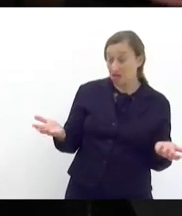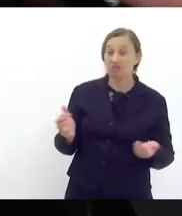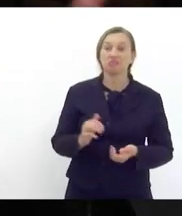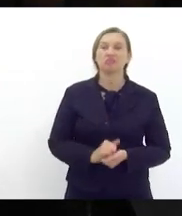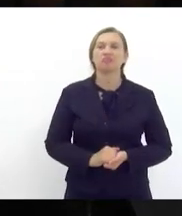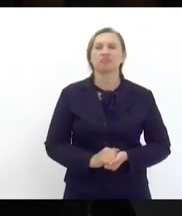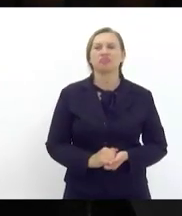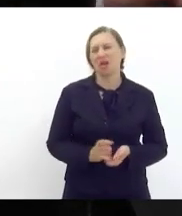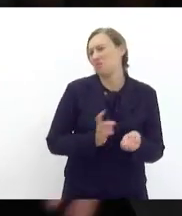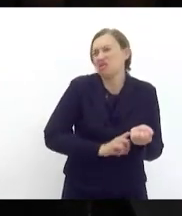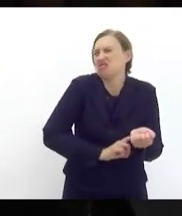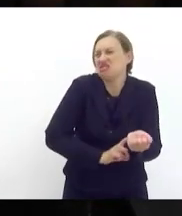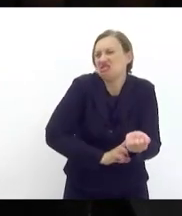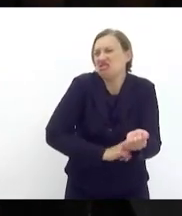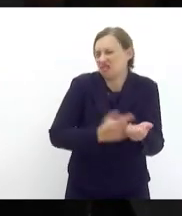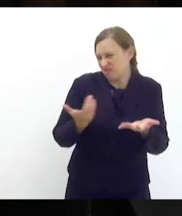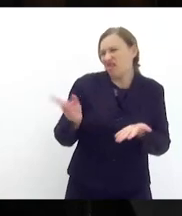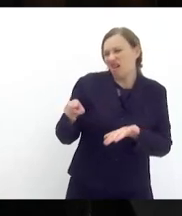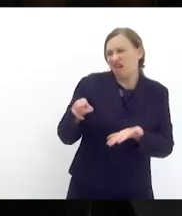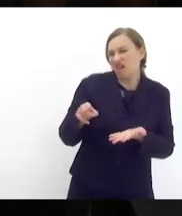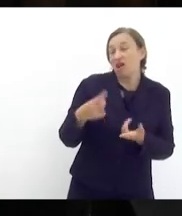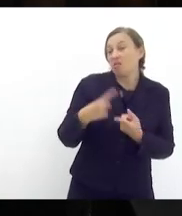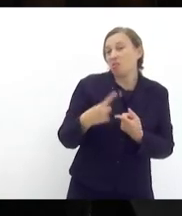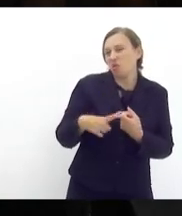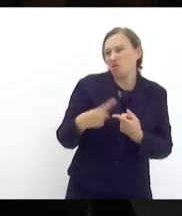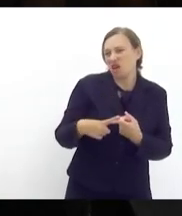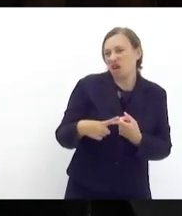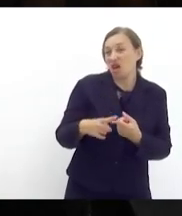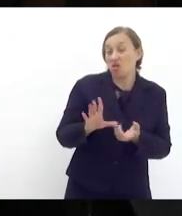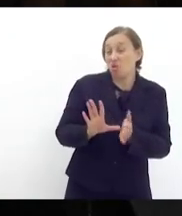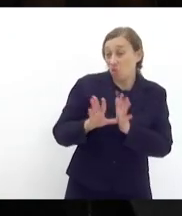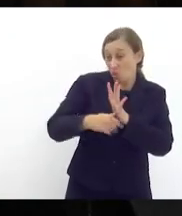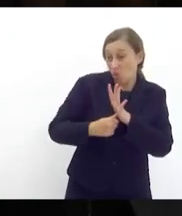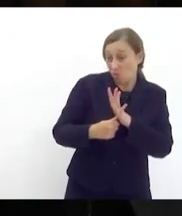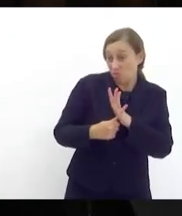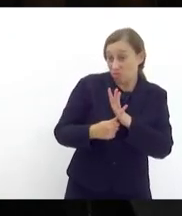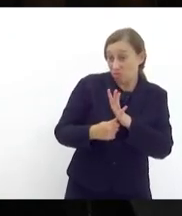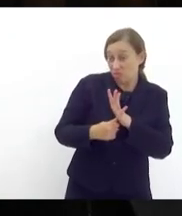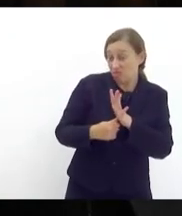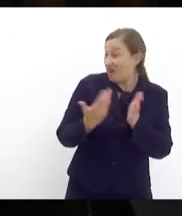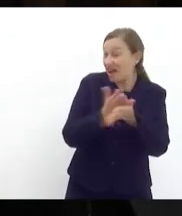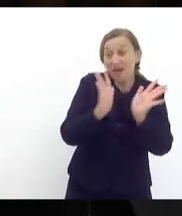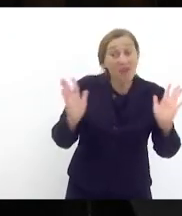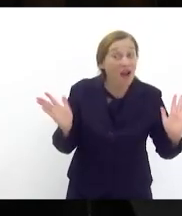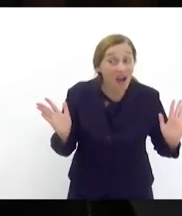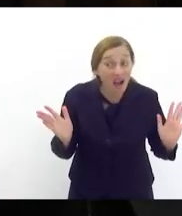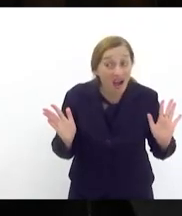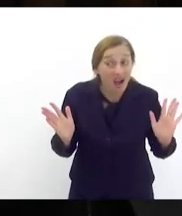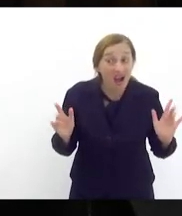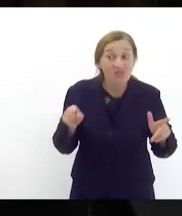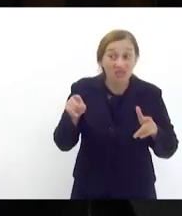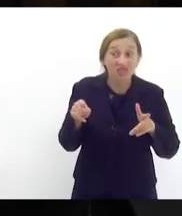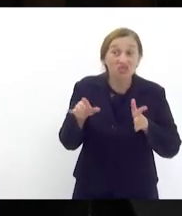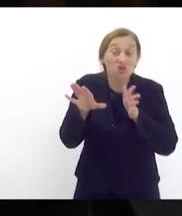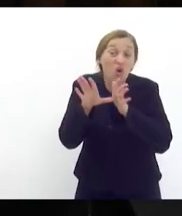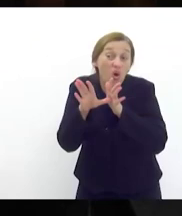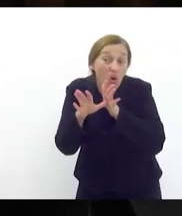deve estar muito desesperado porque a mamata de vocês vão acabar. A mamata